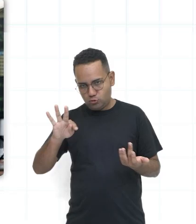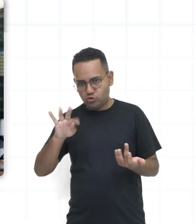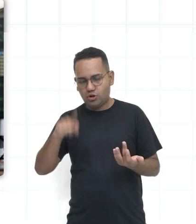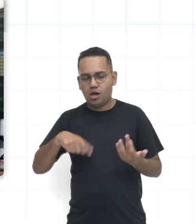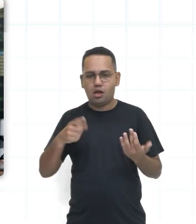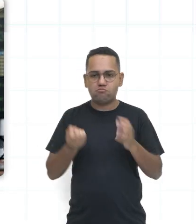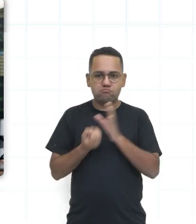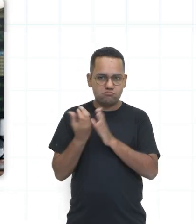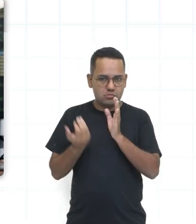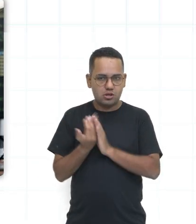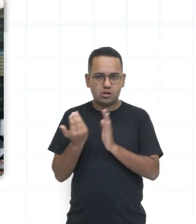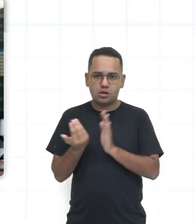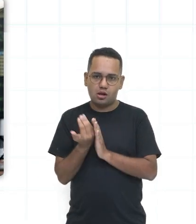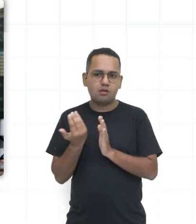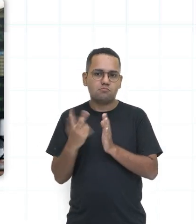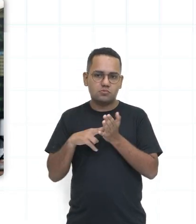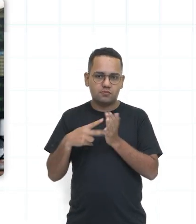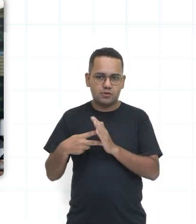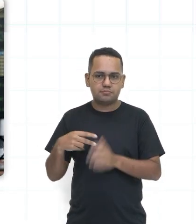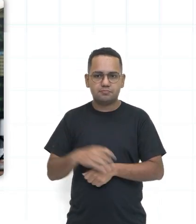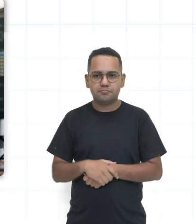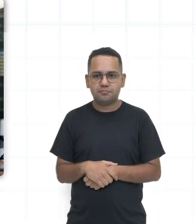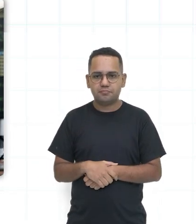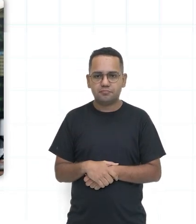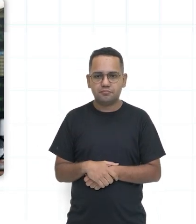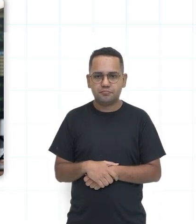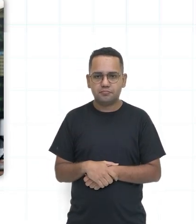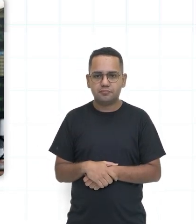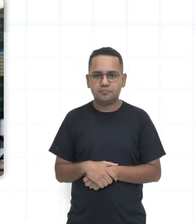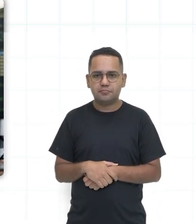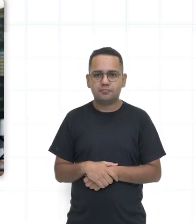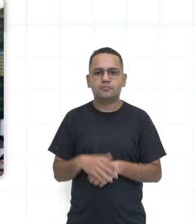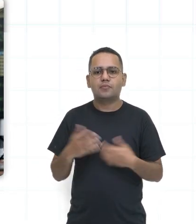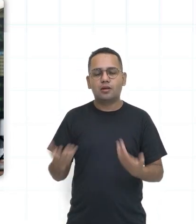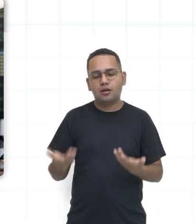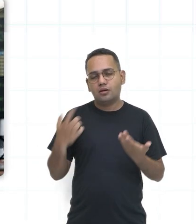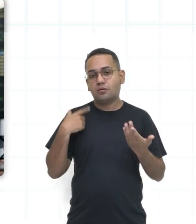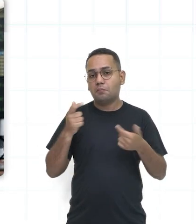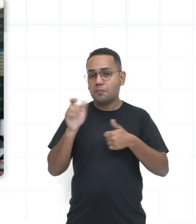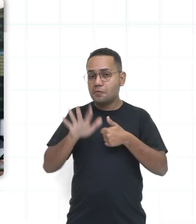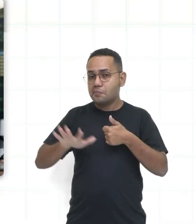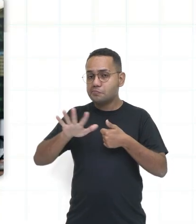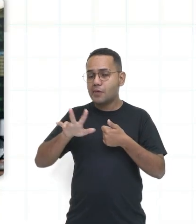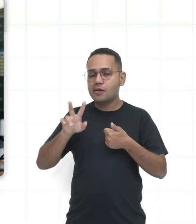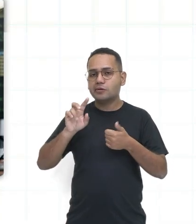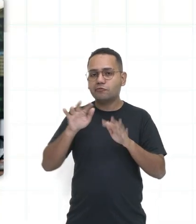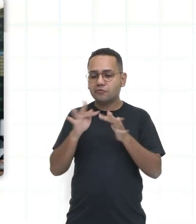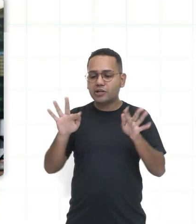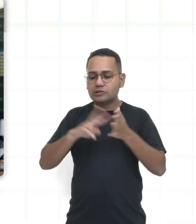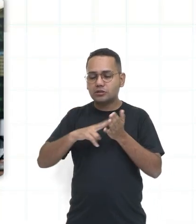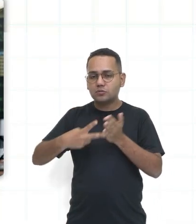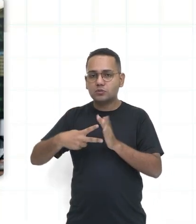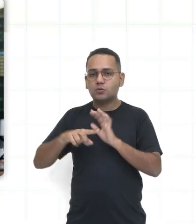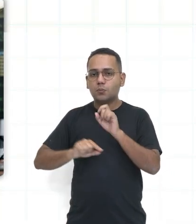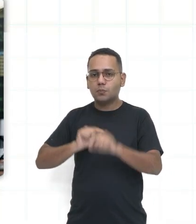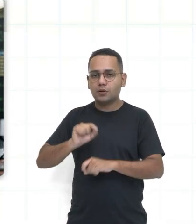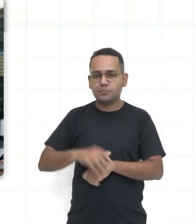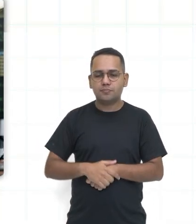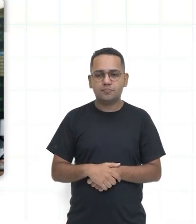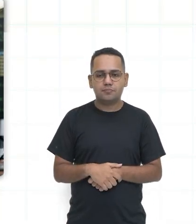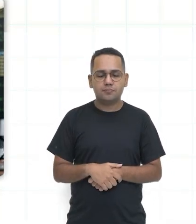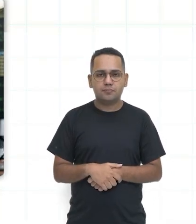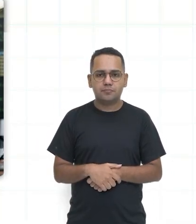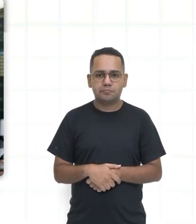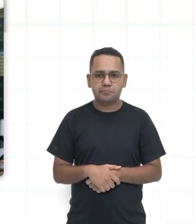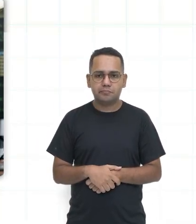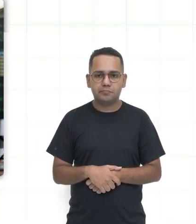a escrivaninha não, a estante de livros, aquele local onde você guarda os livros, tá? Então, bookshelf é aquele local onde você coloca os seus livros, normalmente